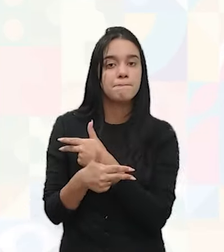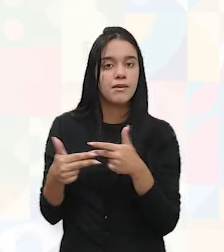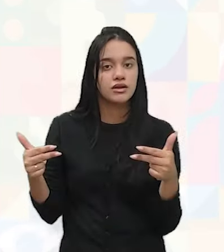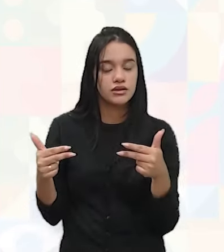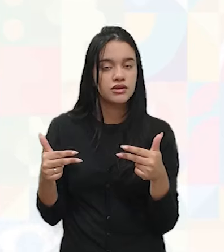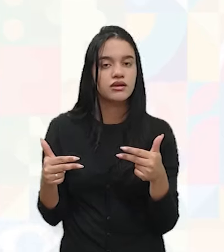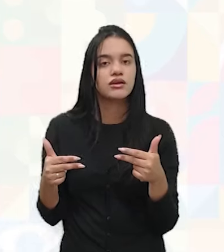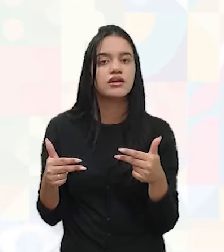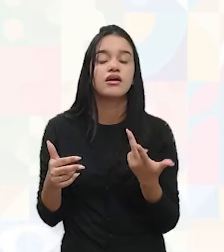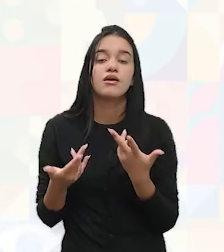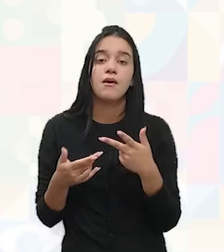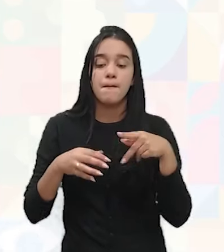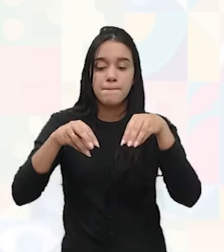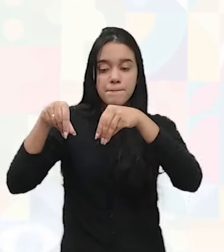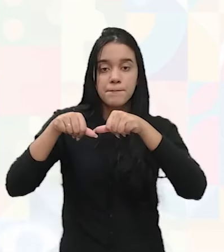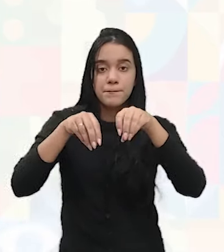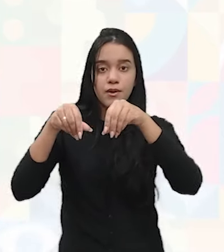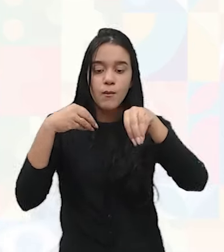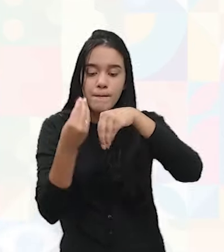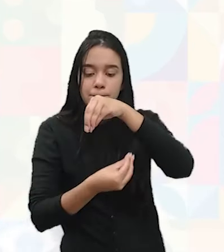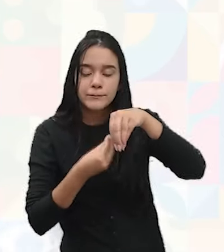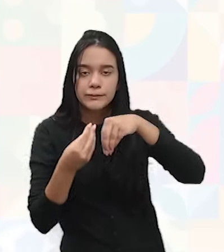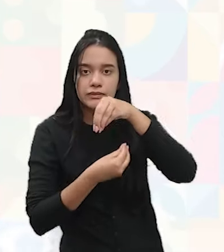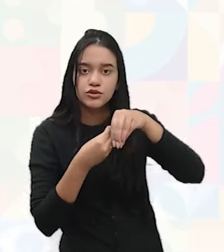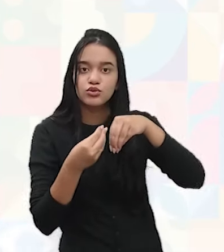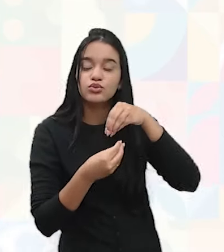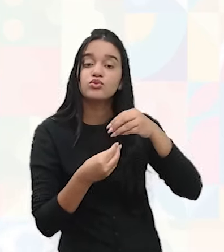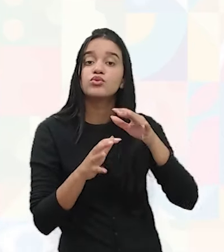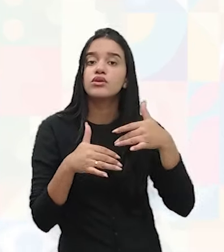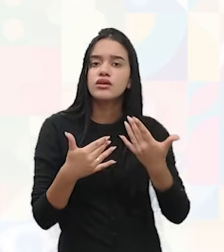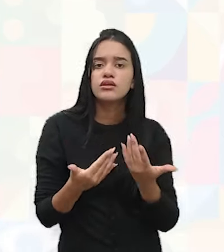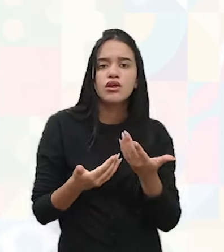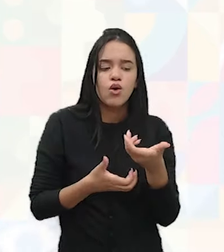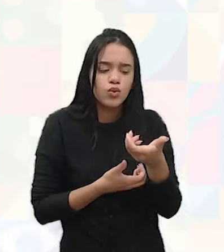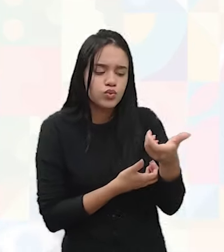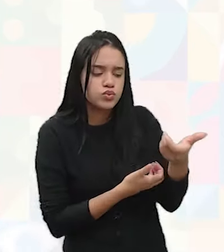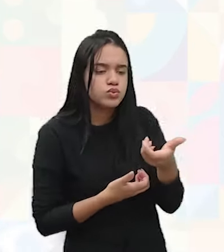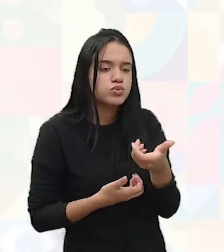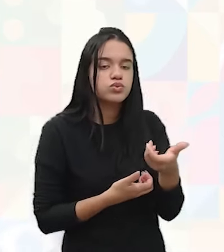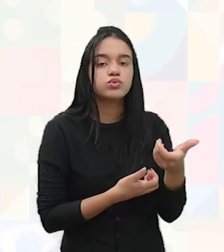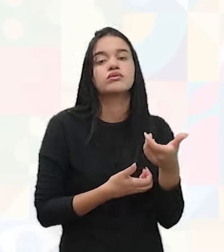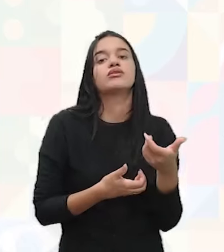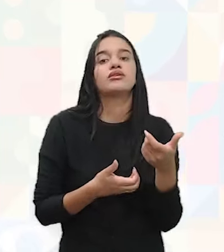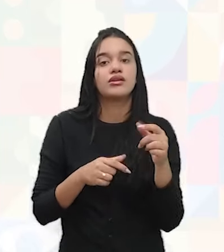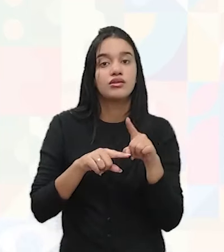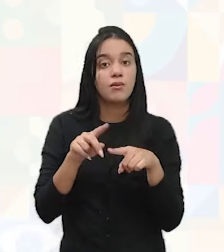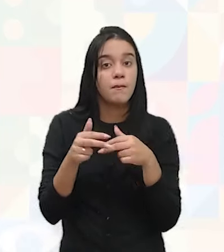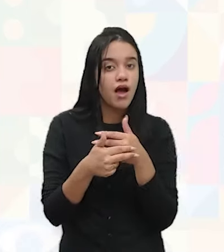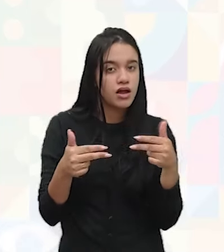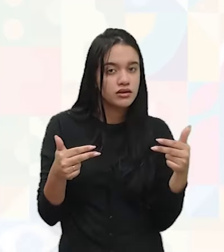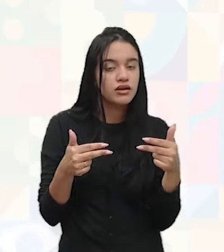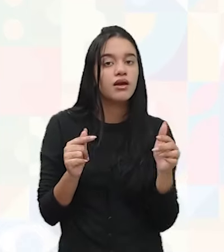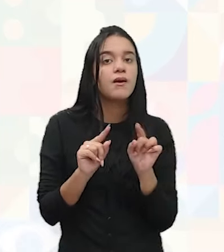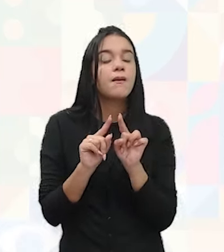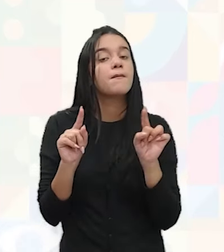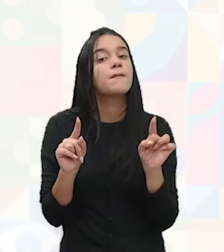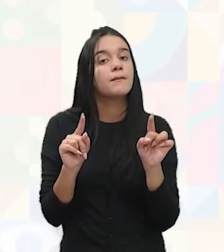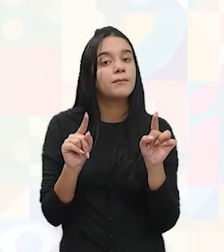inflamável passa a ser uma mistura não inflamável então quando eu jogo produto químico no material que é inflamável um exemplo um metal